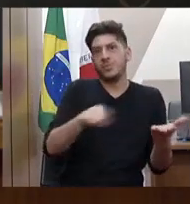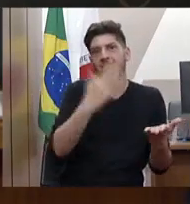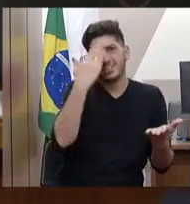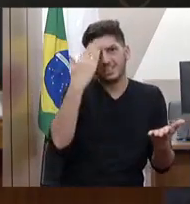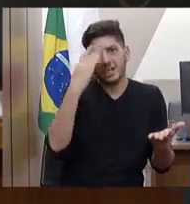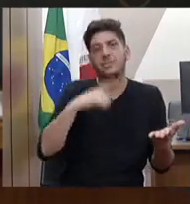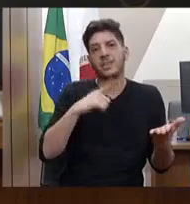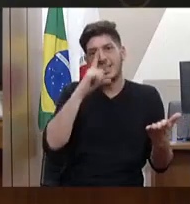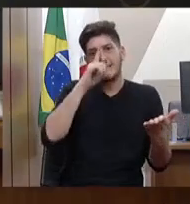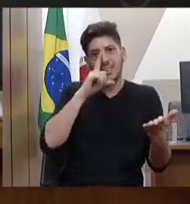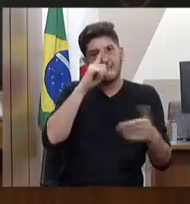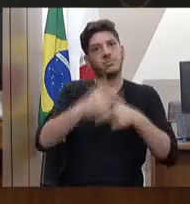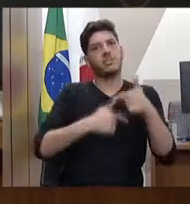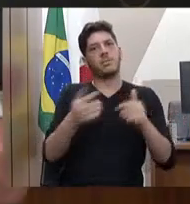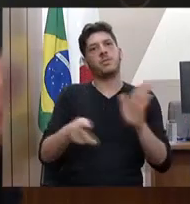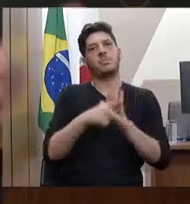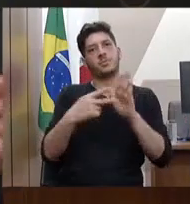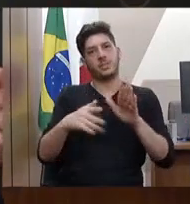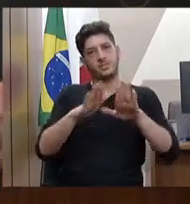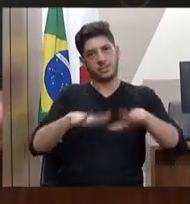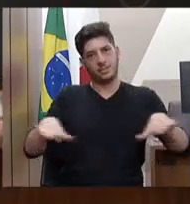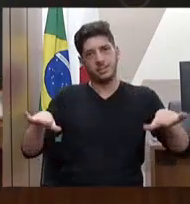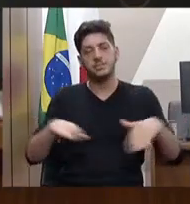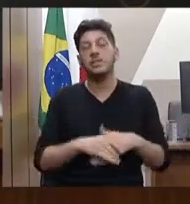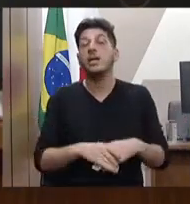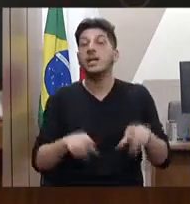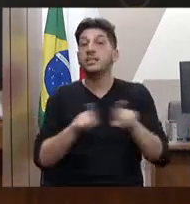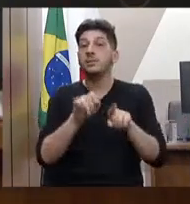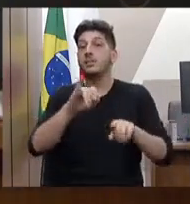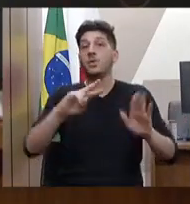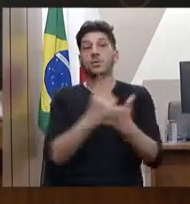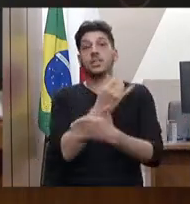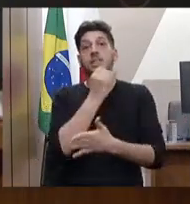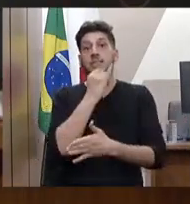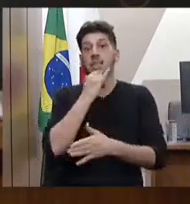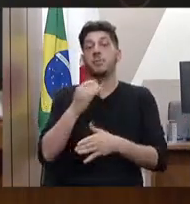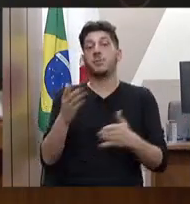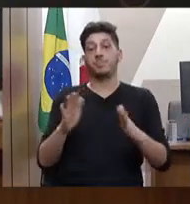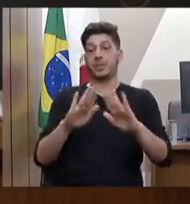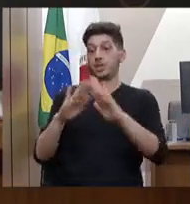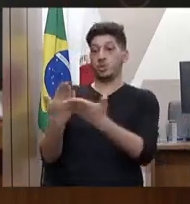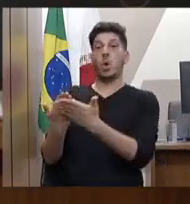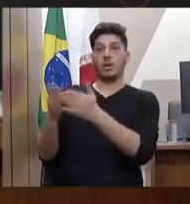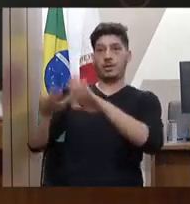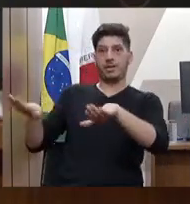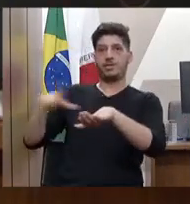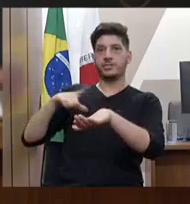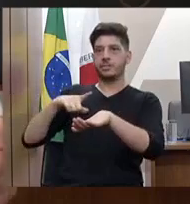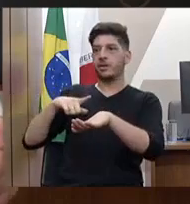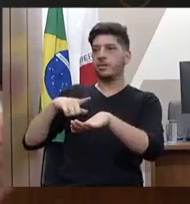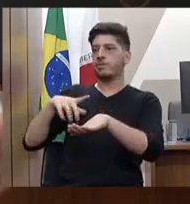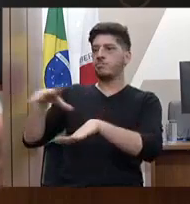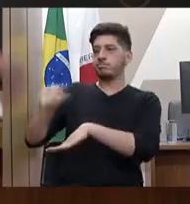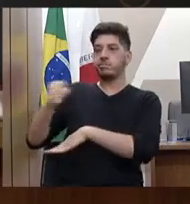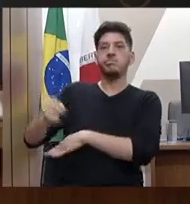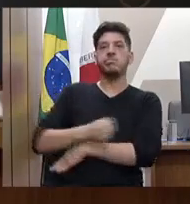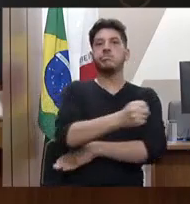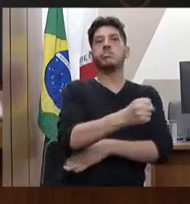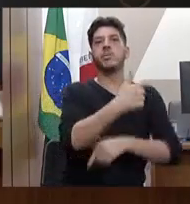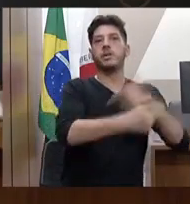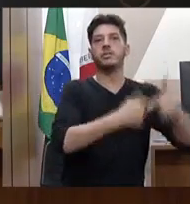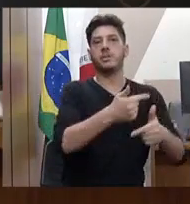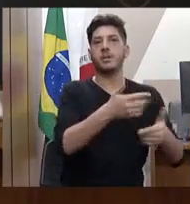se primeiro você também se você tira a criança da escola e por hora para trabalhar o valor que ela vai receber